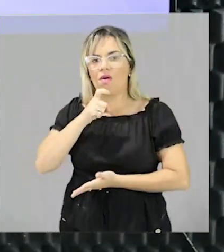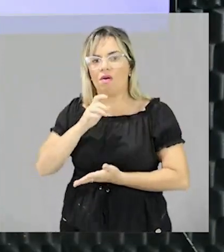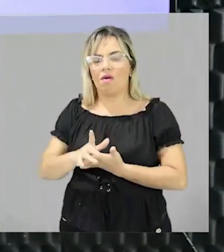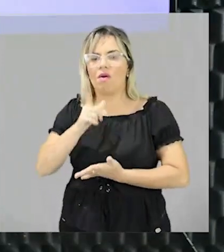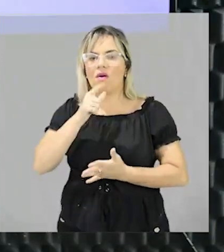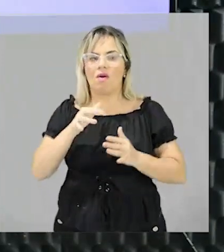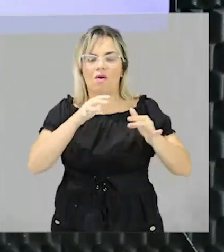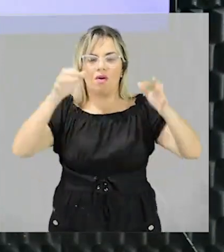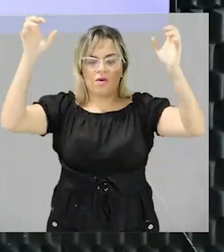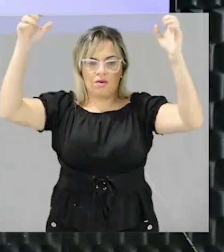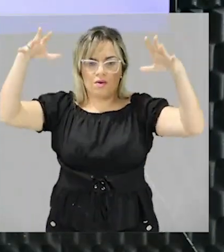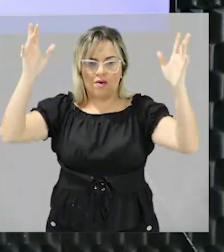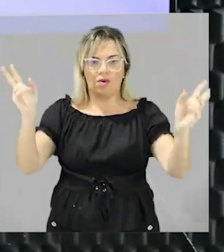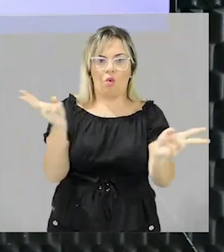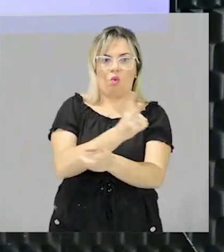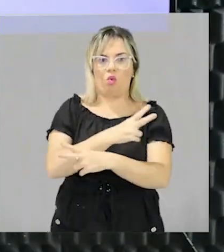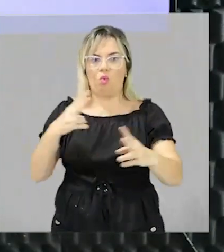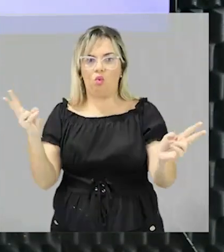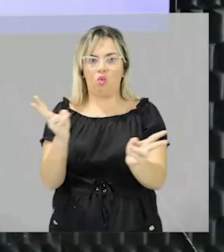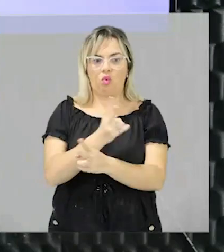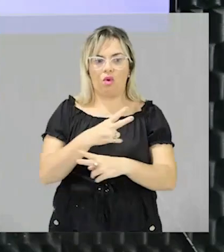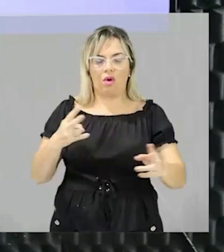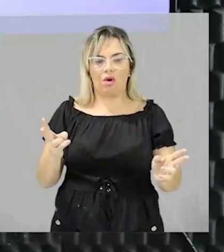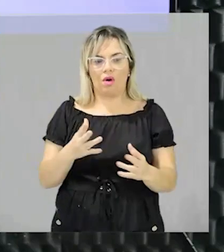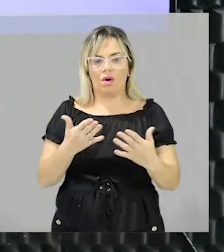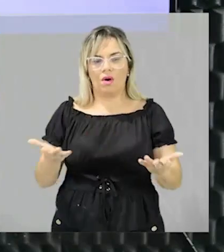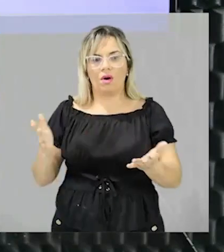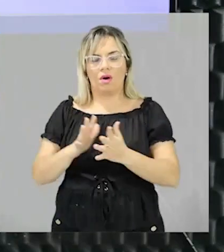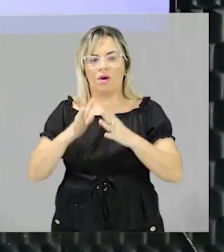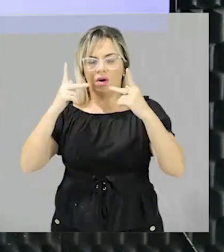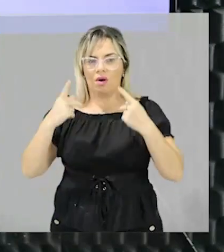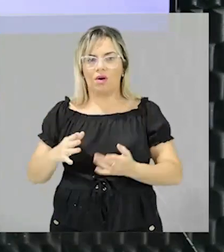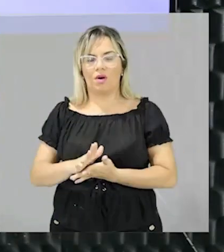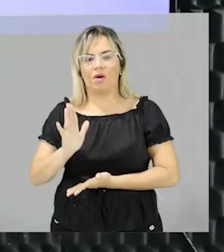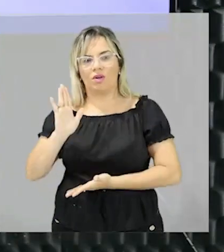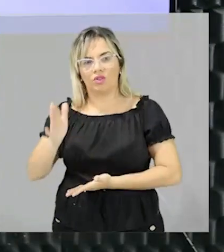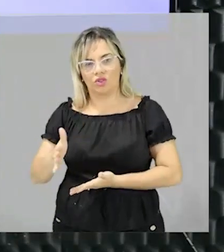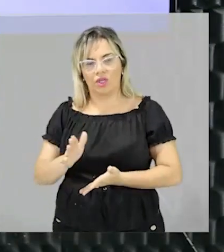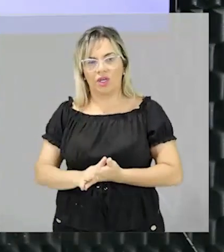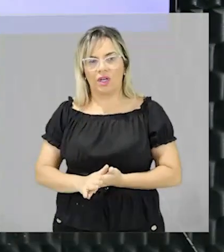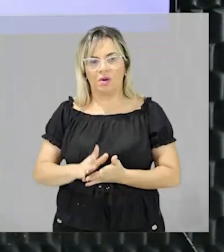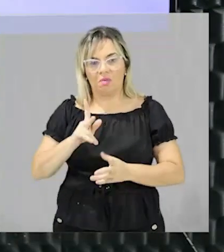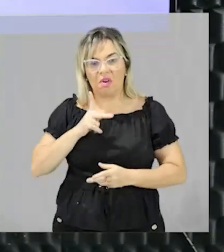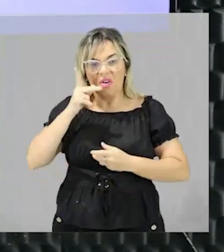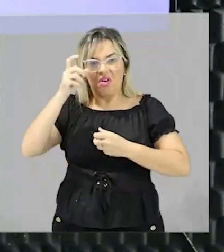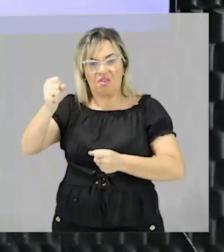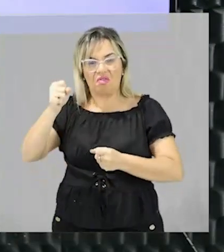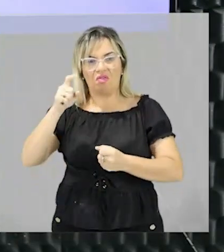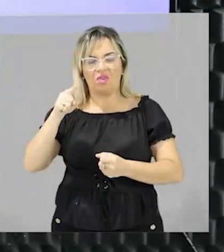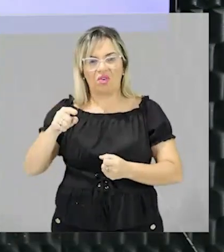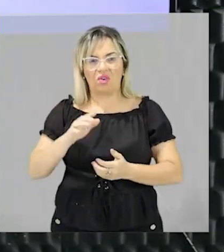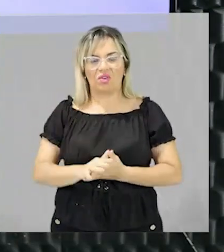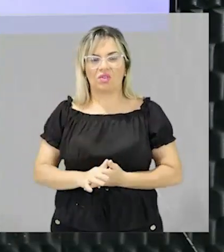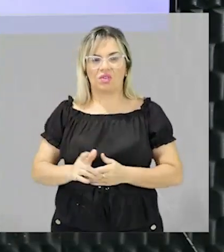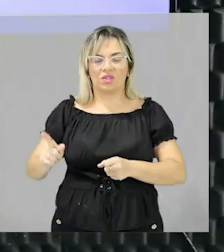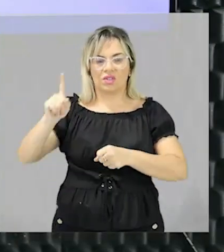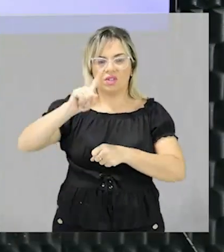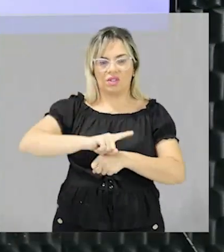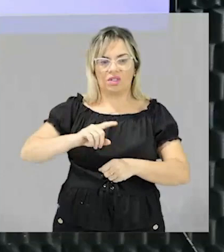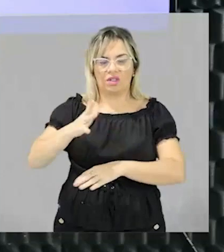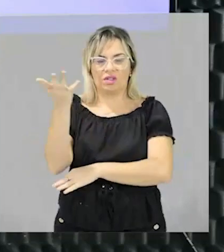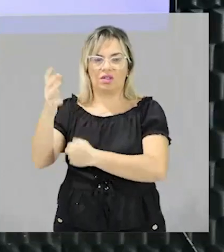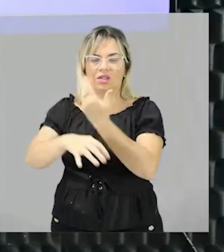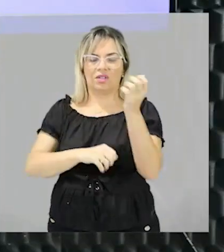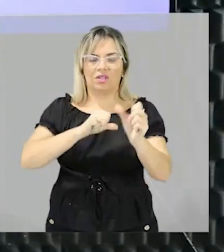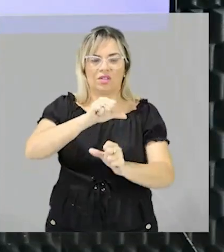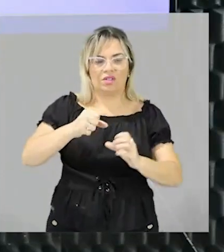através da chuva, o vento. E Crutzen está dizendo que o ser humano já é uma força geológica externa, ou seja, através do meio ambiente.